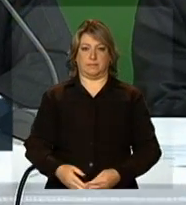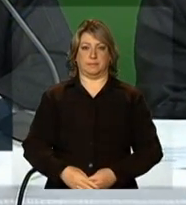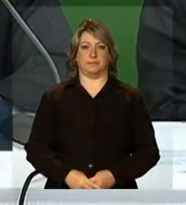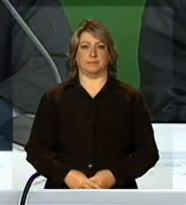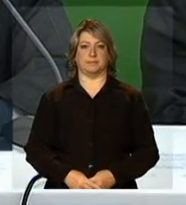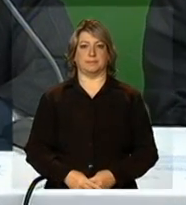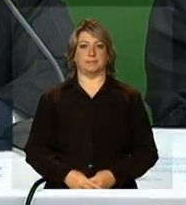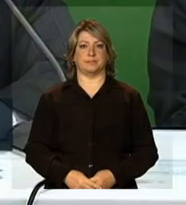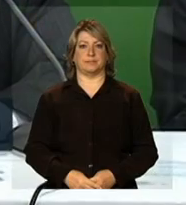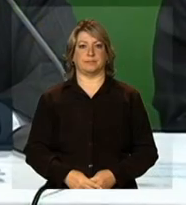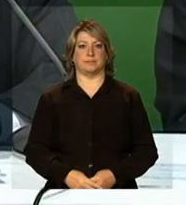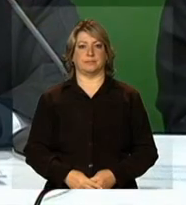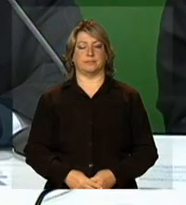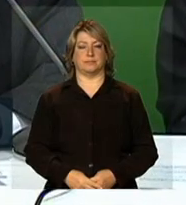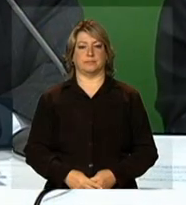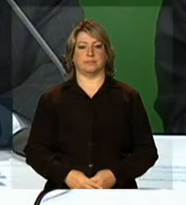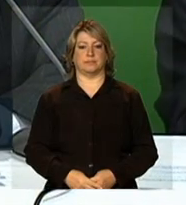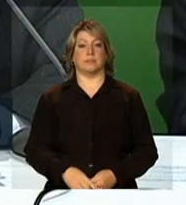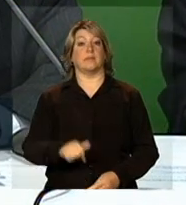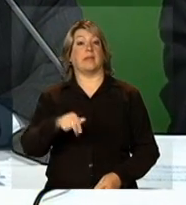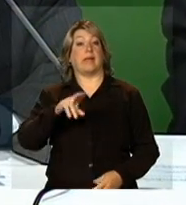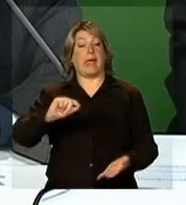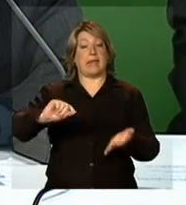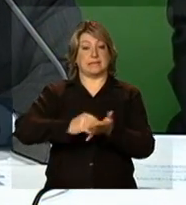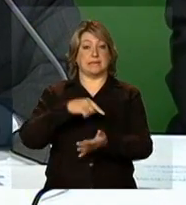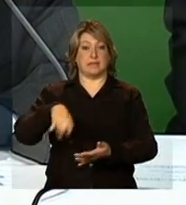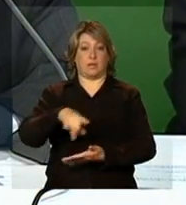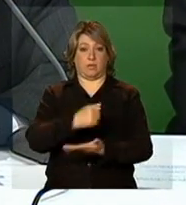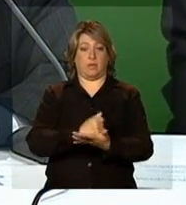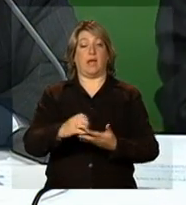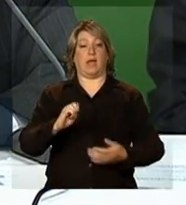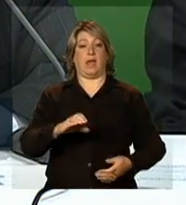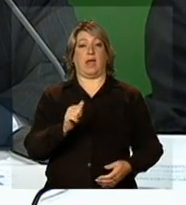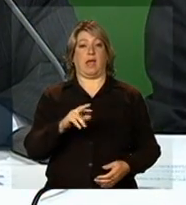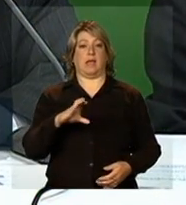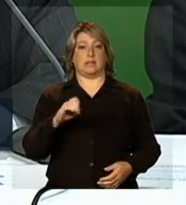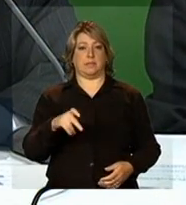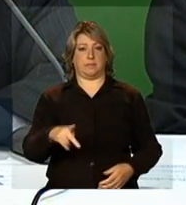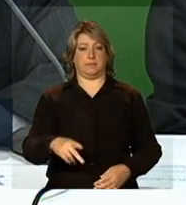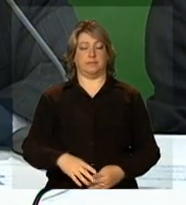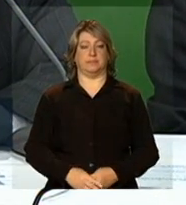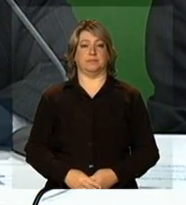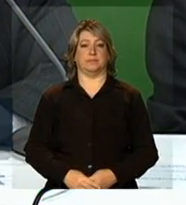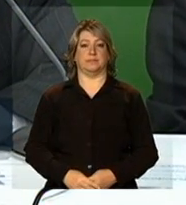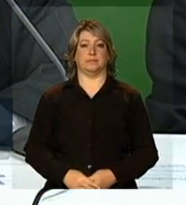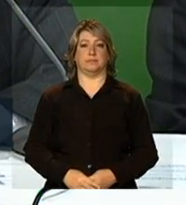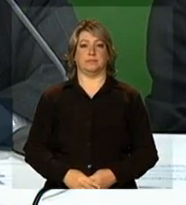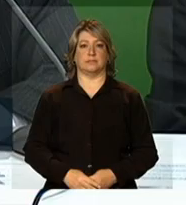E quem assina o contrato é a CEP.